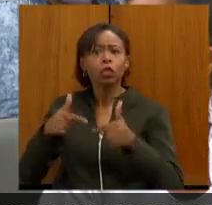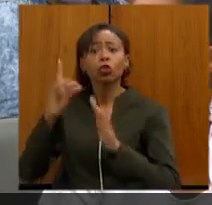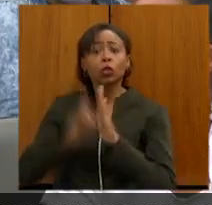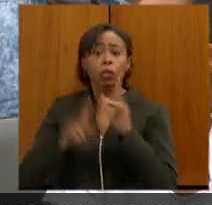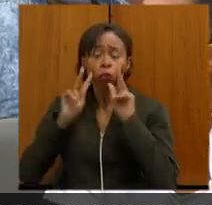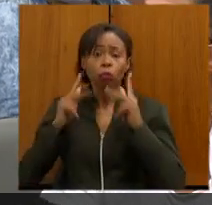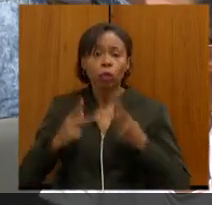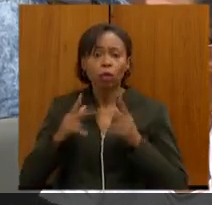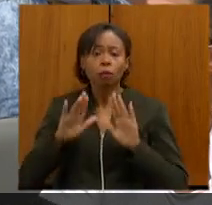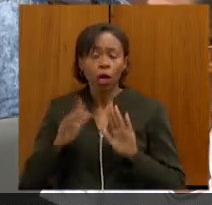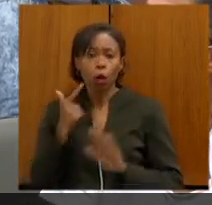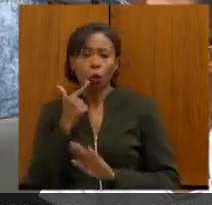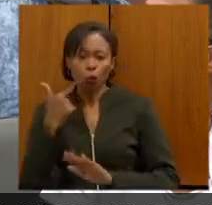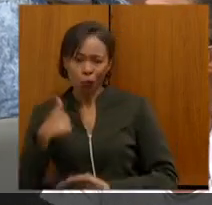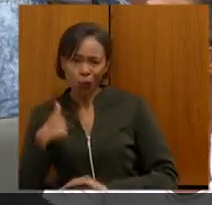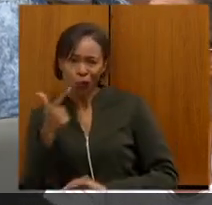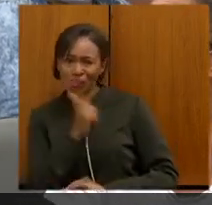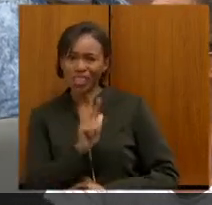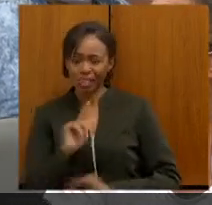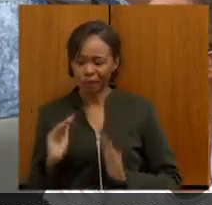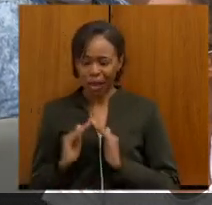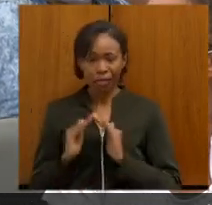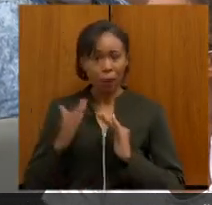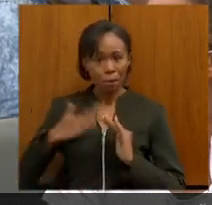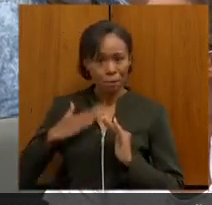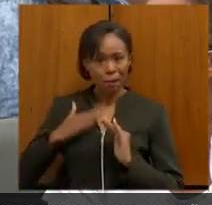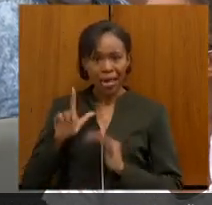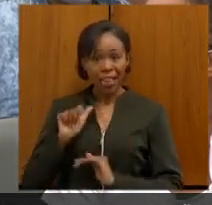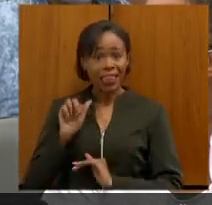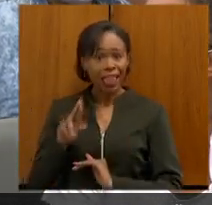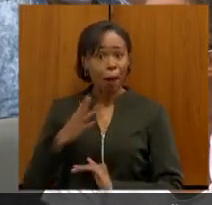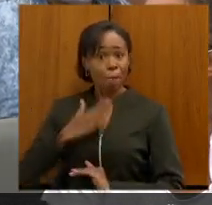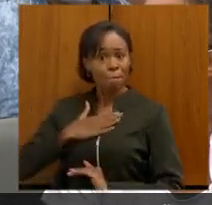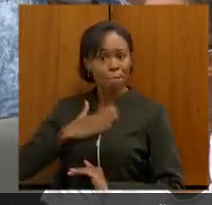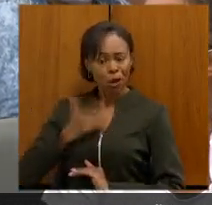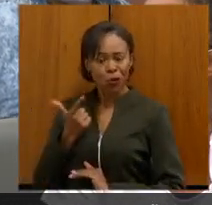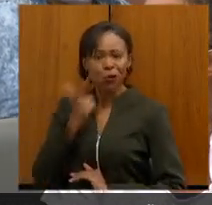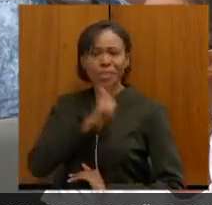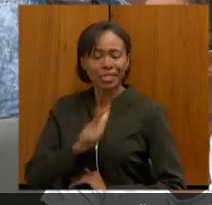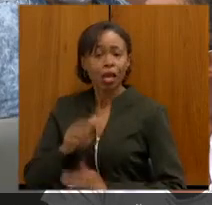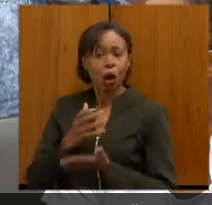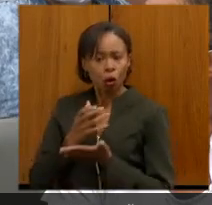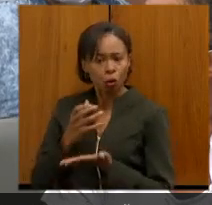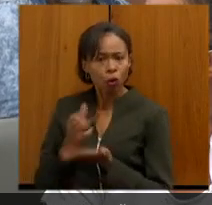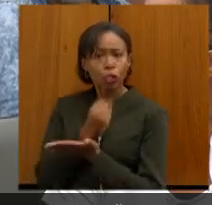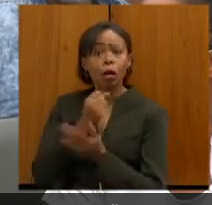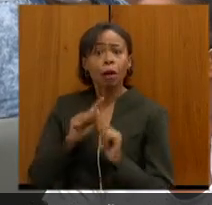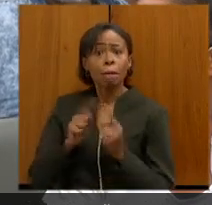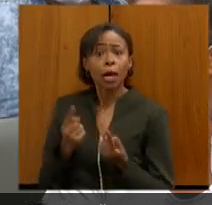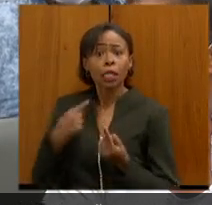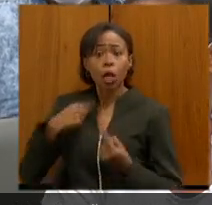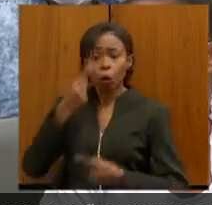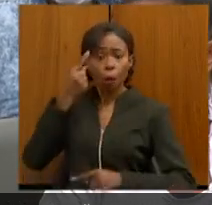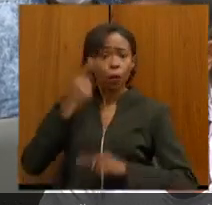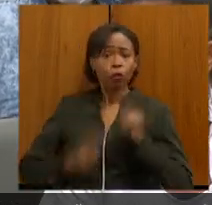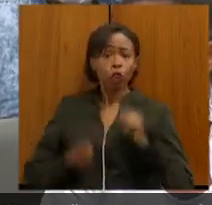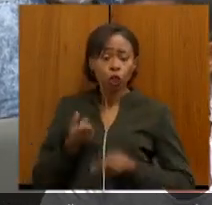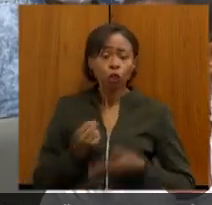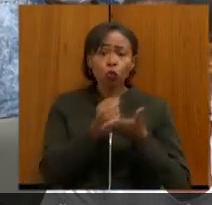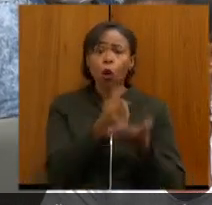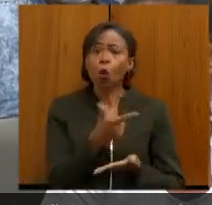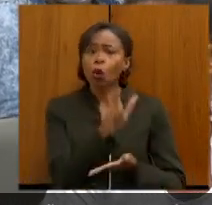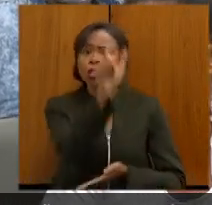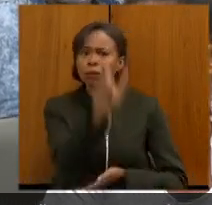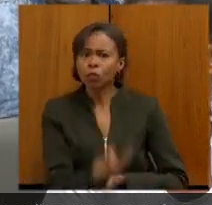adquirir a minha a minha casa minha moradia o meu lá e através do meu lado a minha moradia eu sou impedido de ajudar e auxiliar e fazer com que